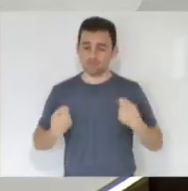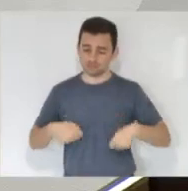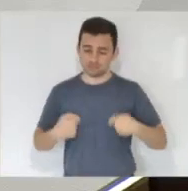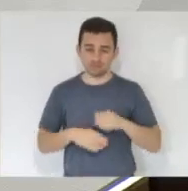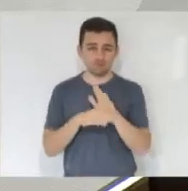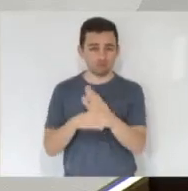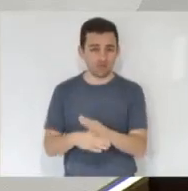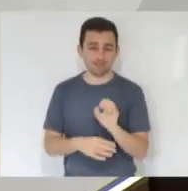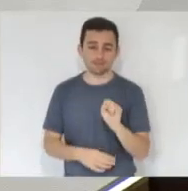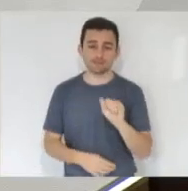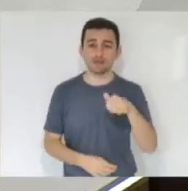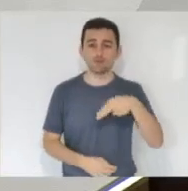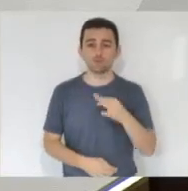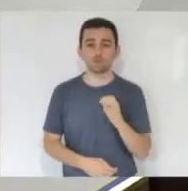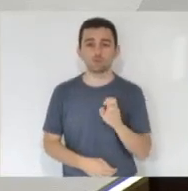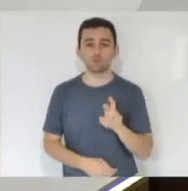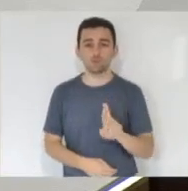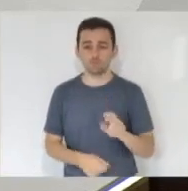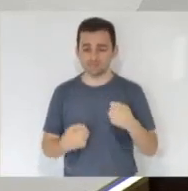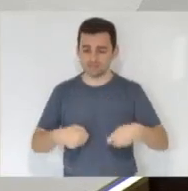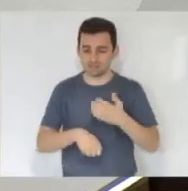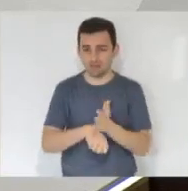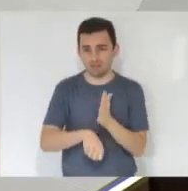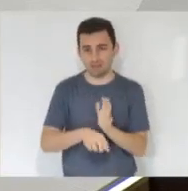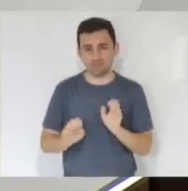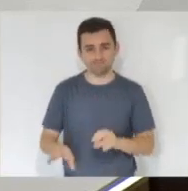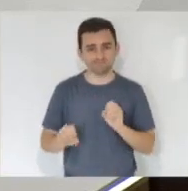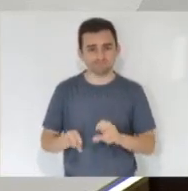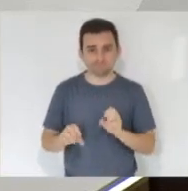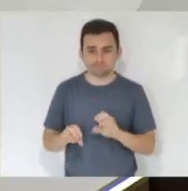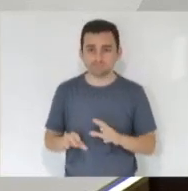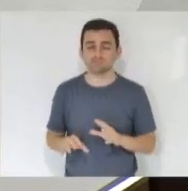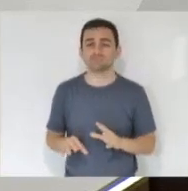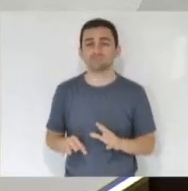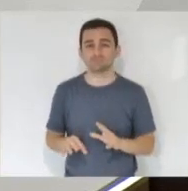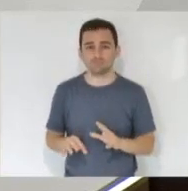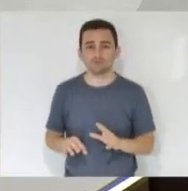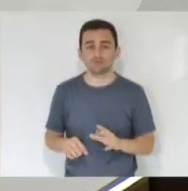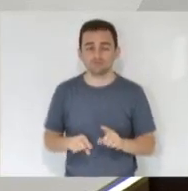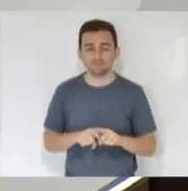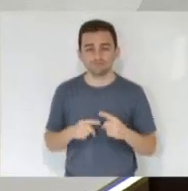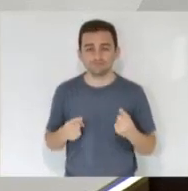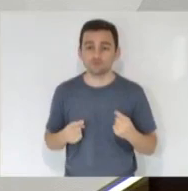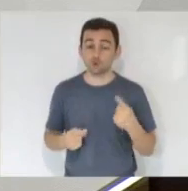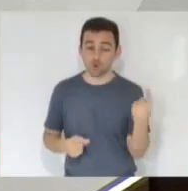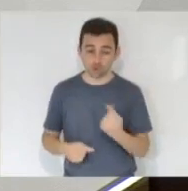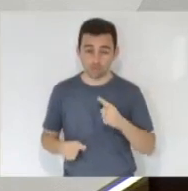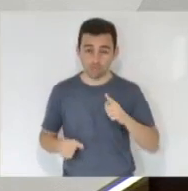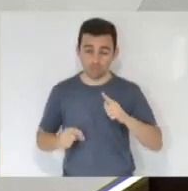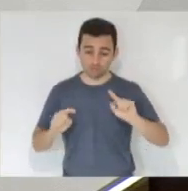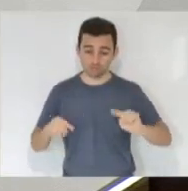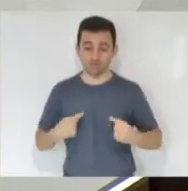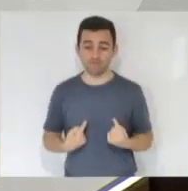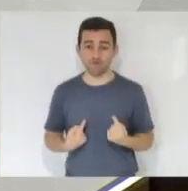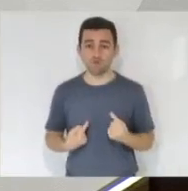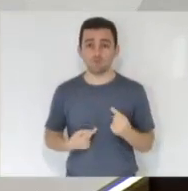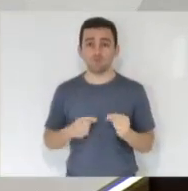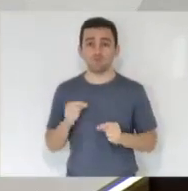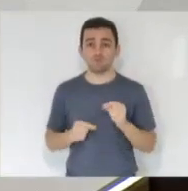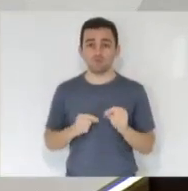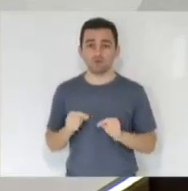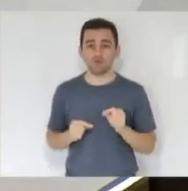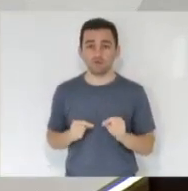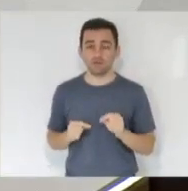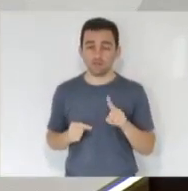ser parceira, tem que treinar. Nós temos um grande desafio em questões